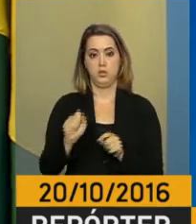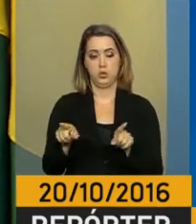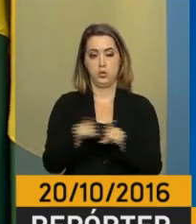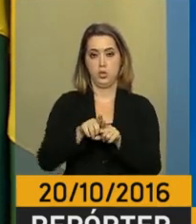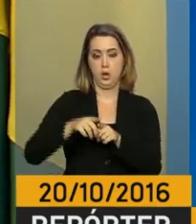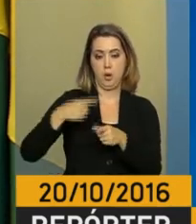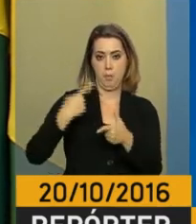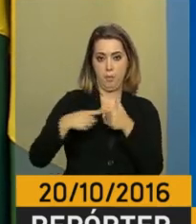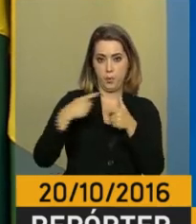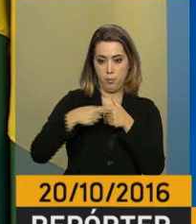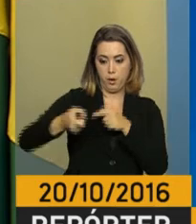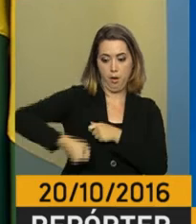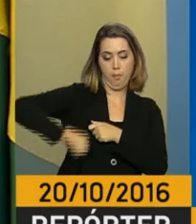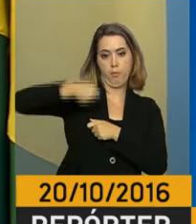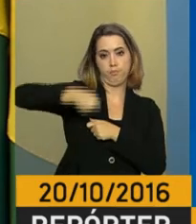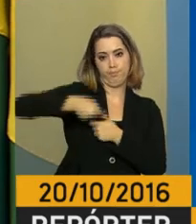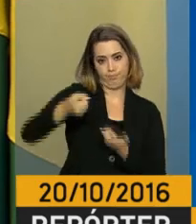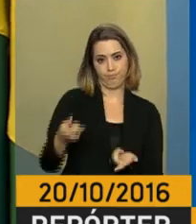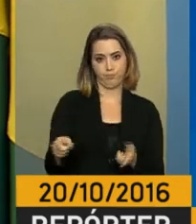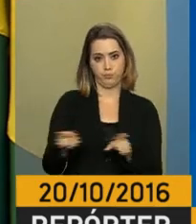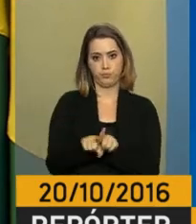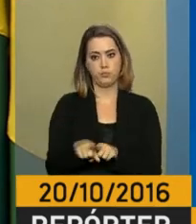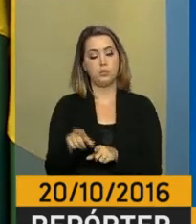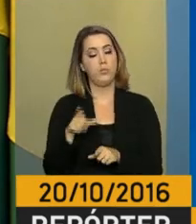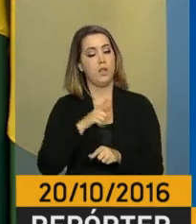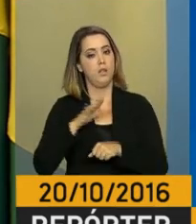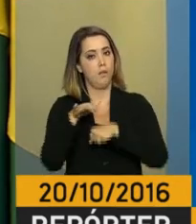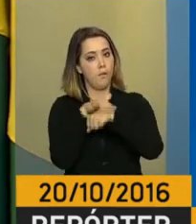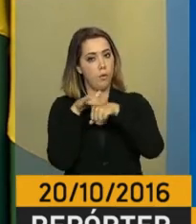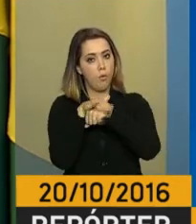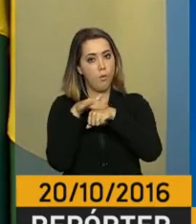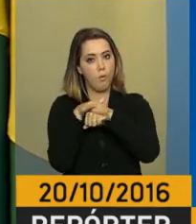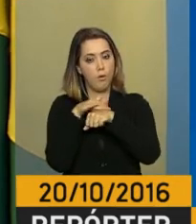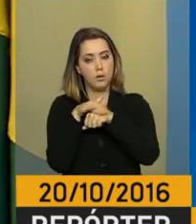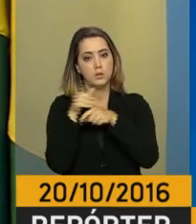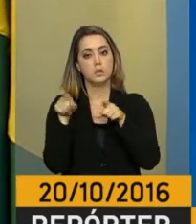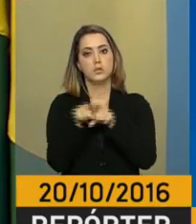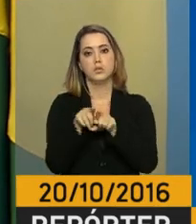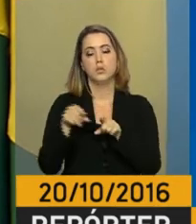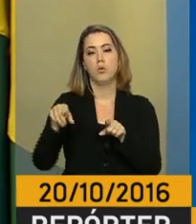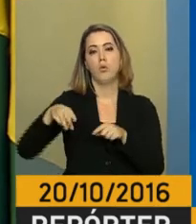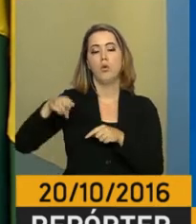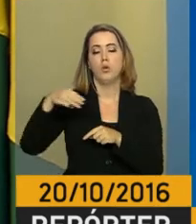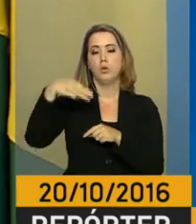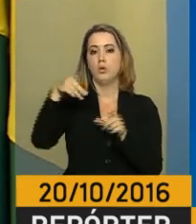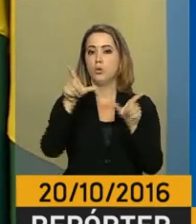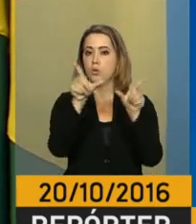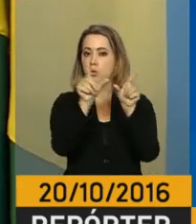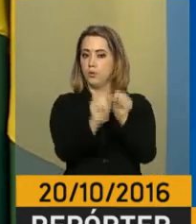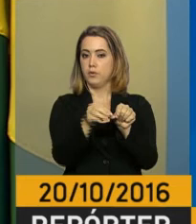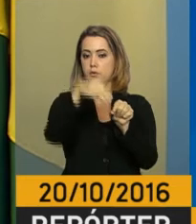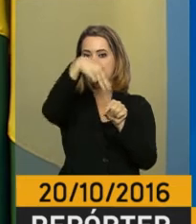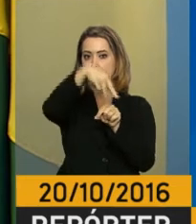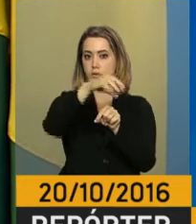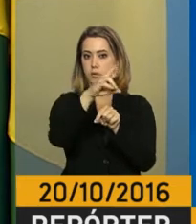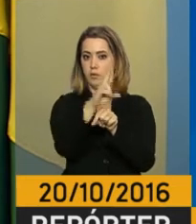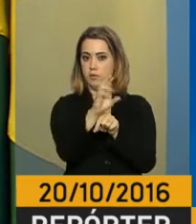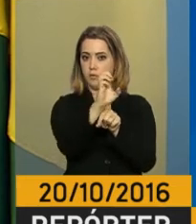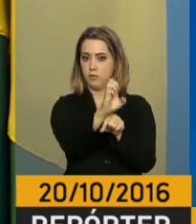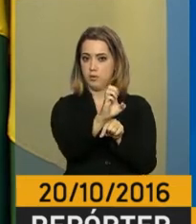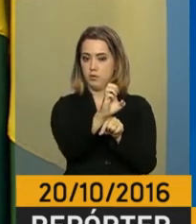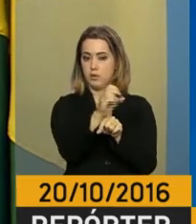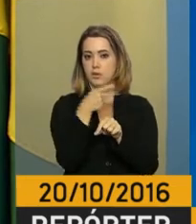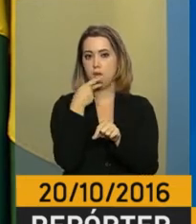ayahuasca. Nesse instante, chamou à conversa o ministro do Estado das Relações Exteriores, José Serra, para informar-lhe de que